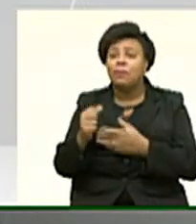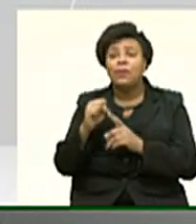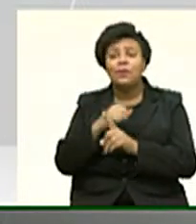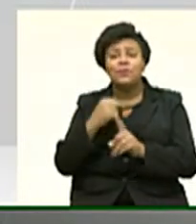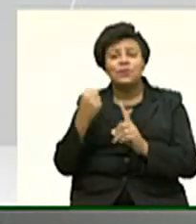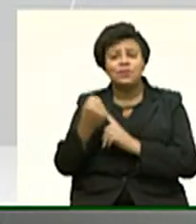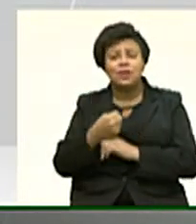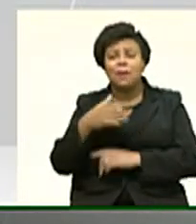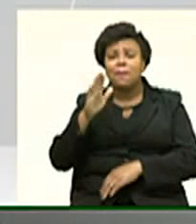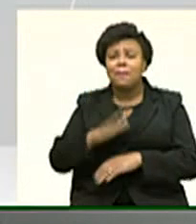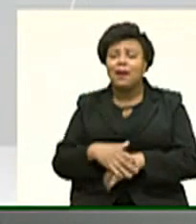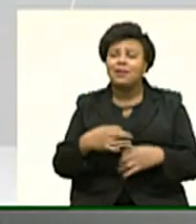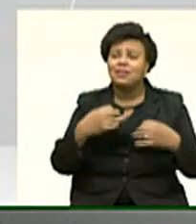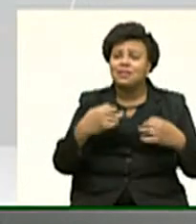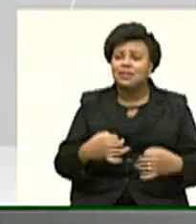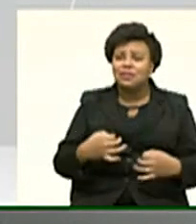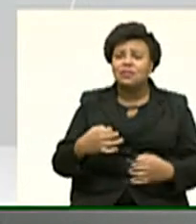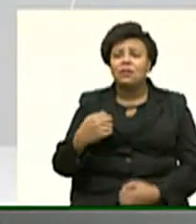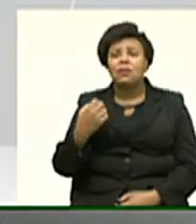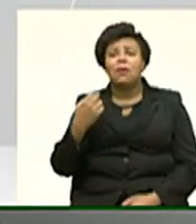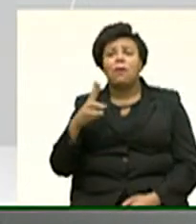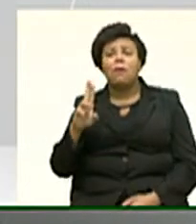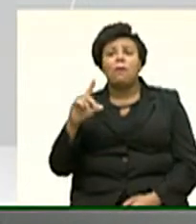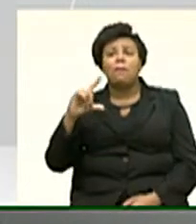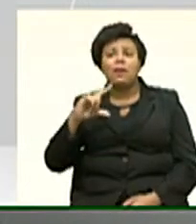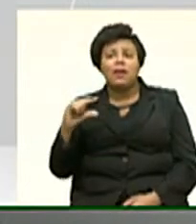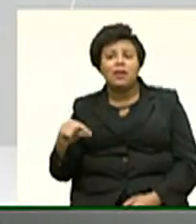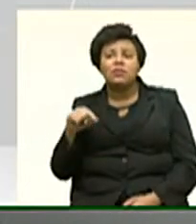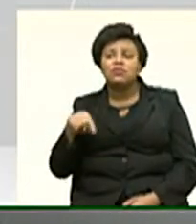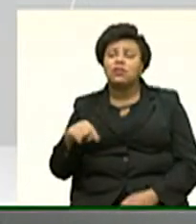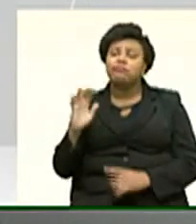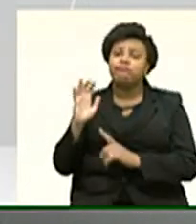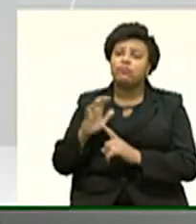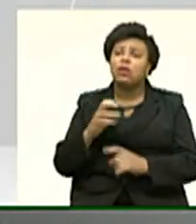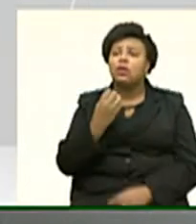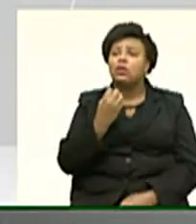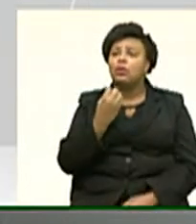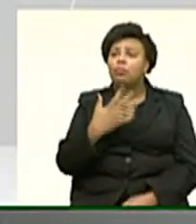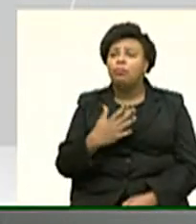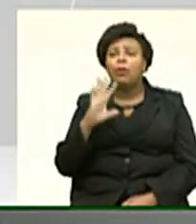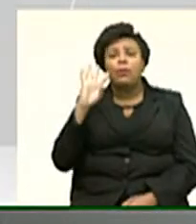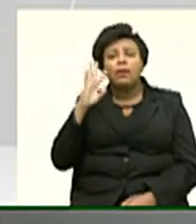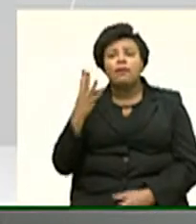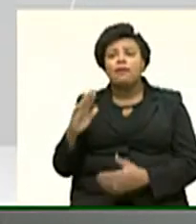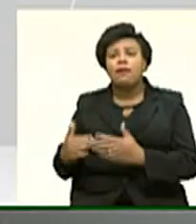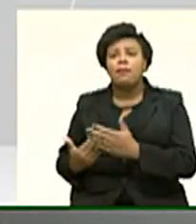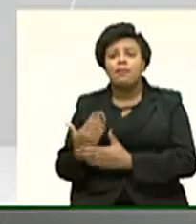mais acertada ou menos, é que implica num bom encaminhamento